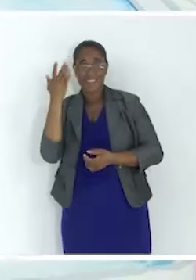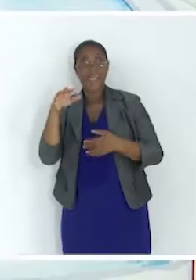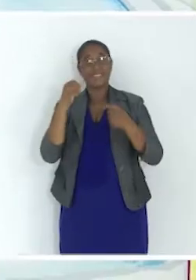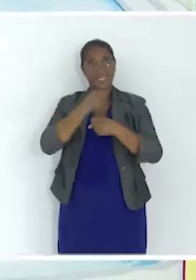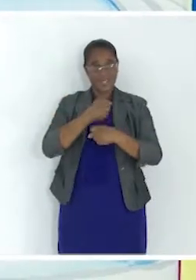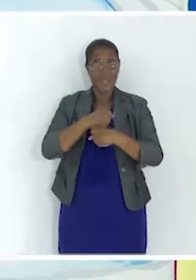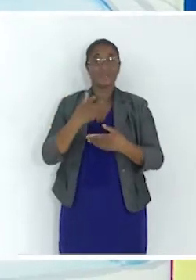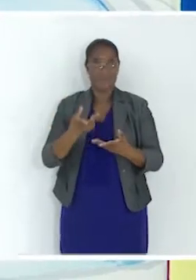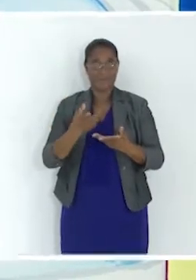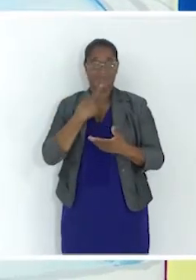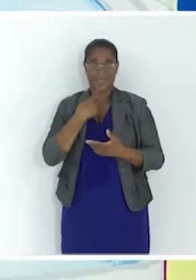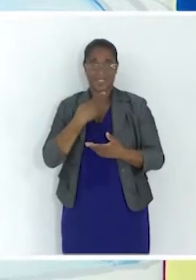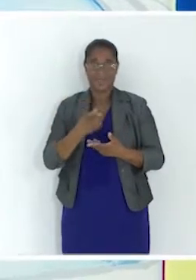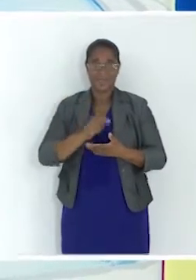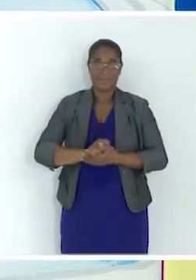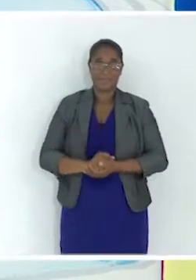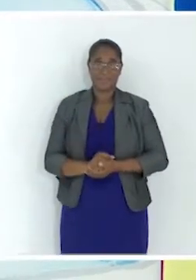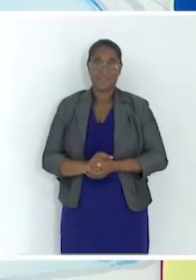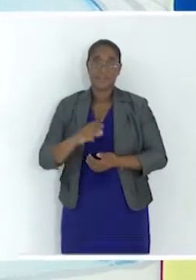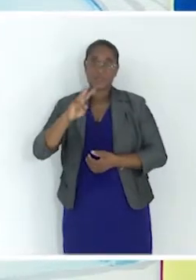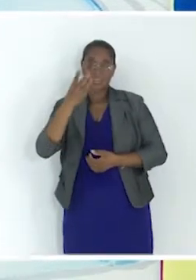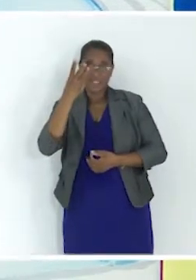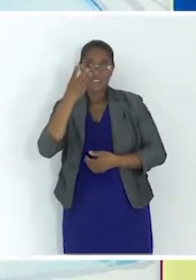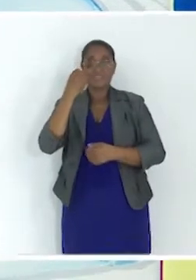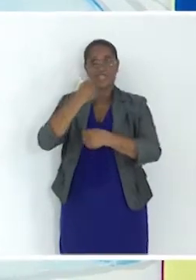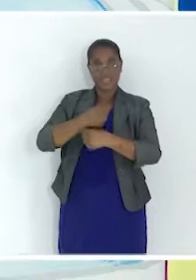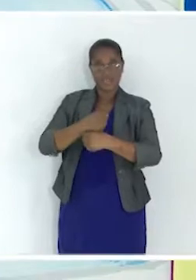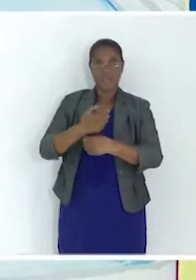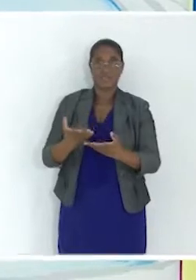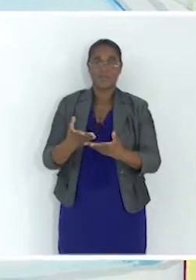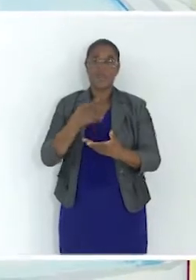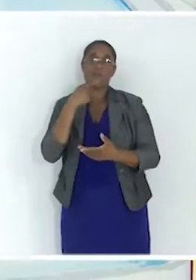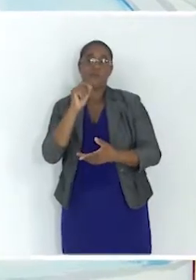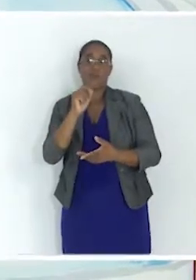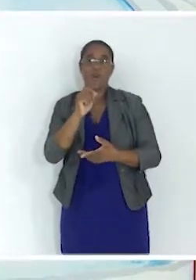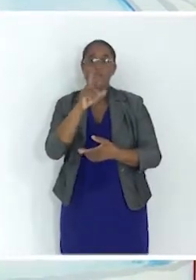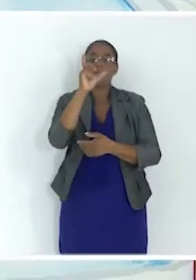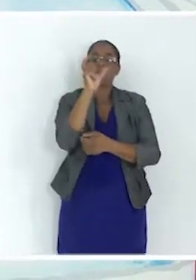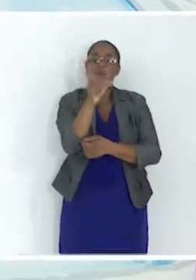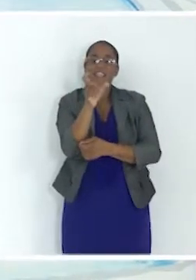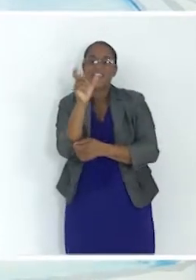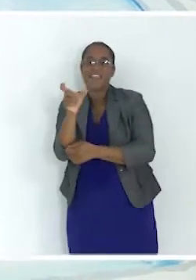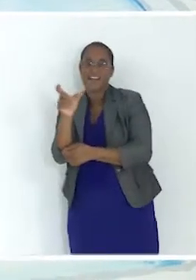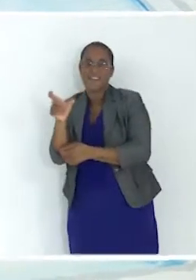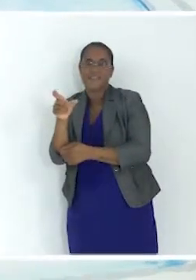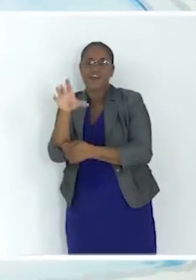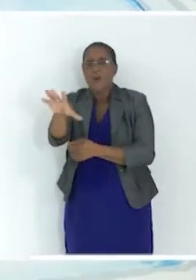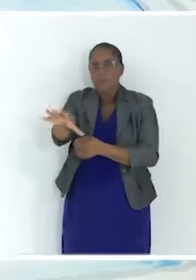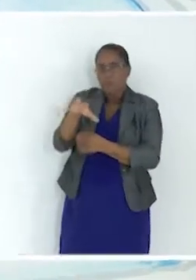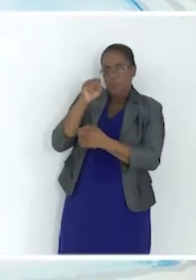O terceiro exercício, o nome é palavra puxa palavra. Uma palavra puxa